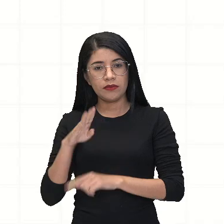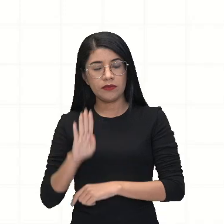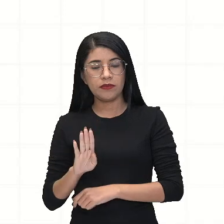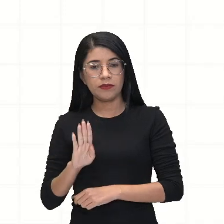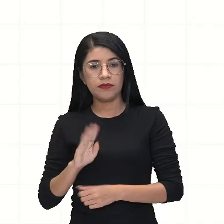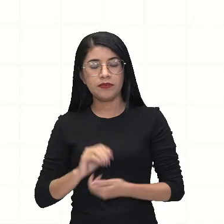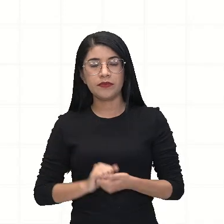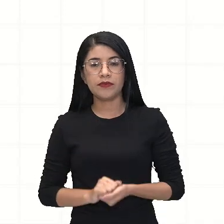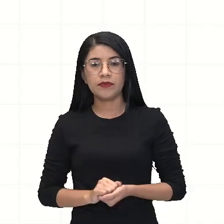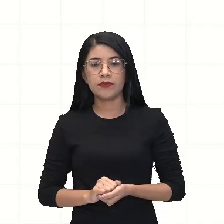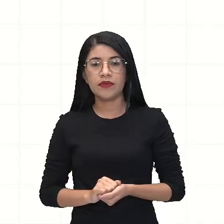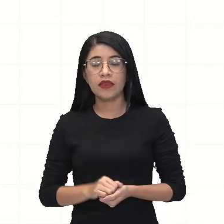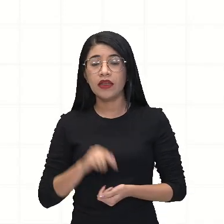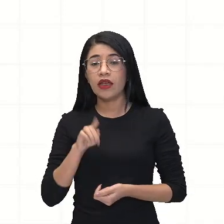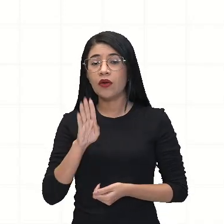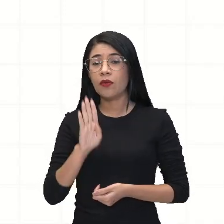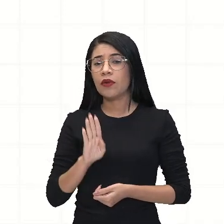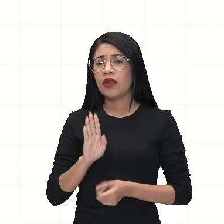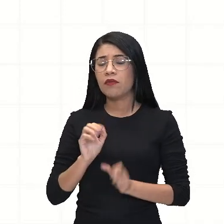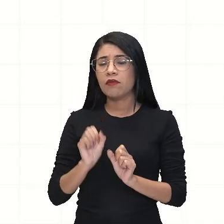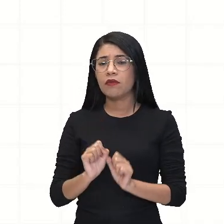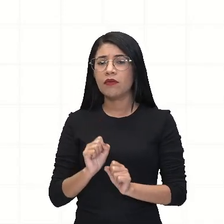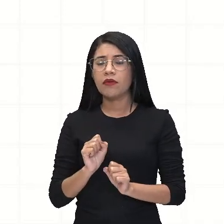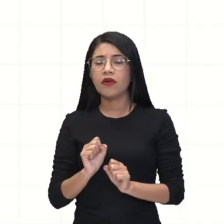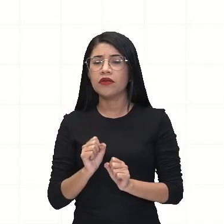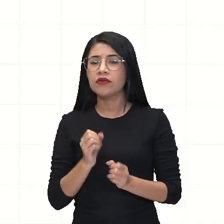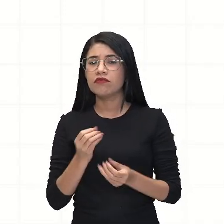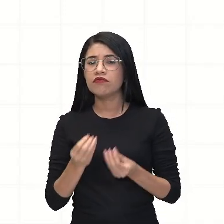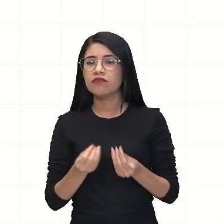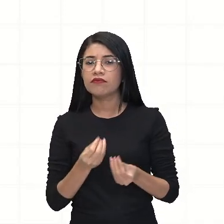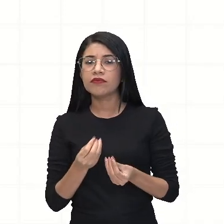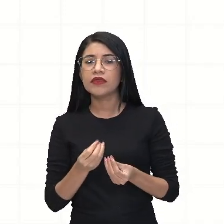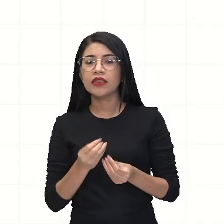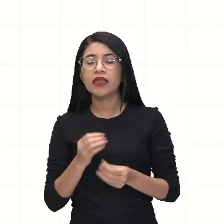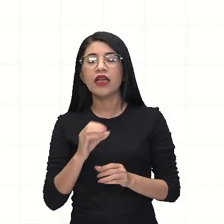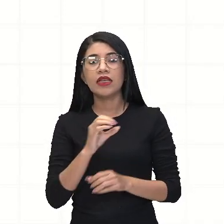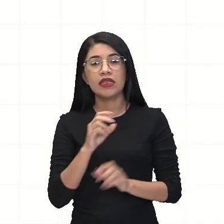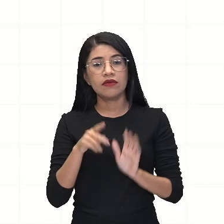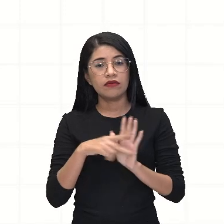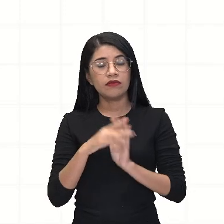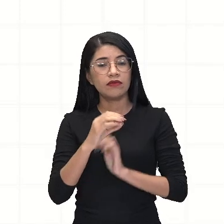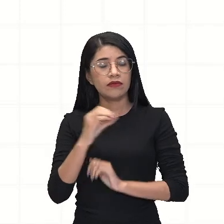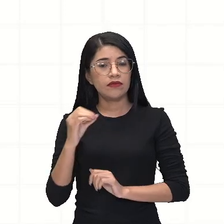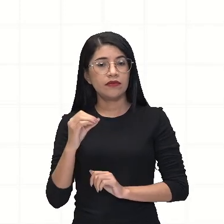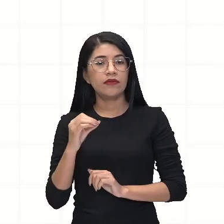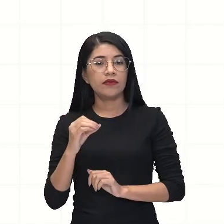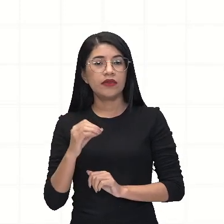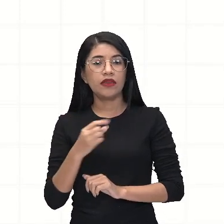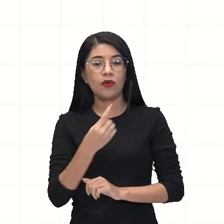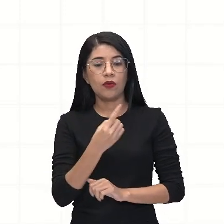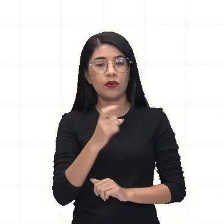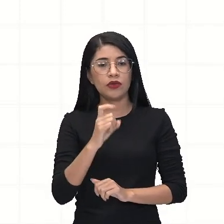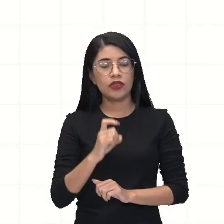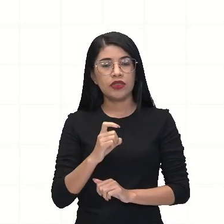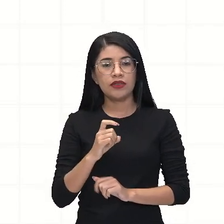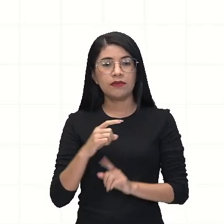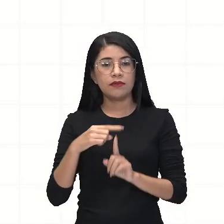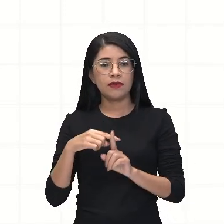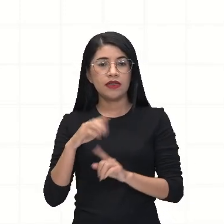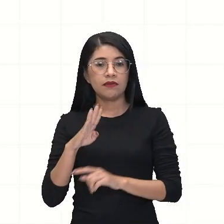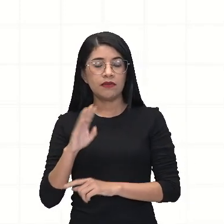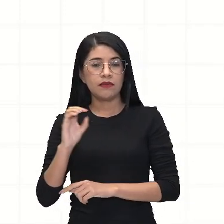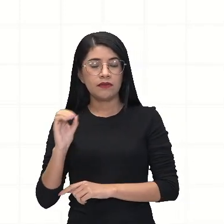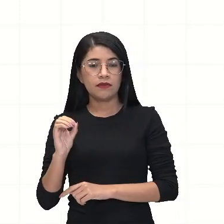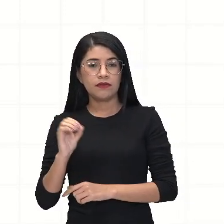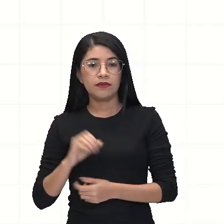função. Esse b aqui pode ser... vai ser igual a zero, né? A gente tem aqui A igual a 1 e B igual a zero. Então,